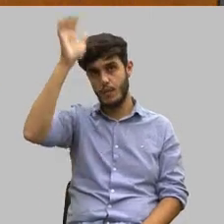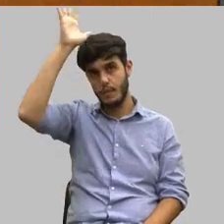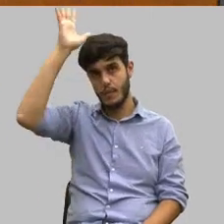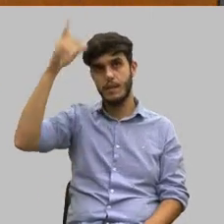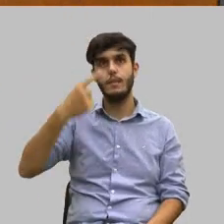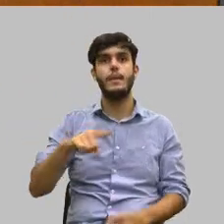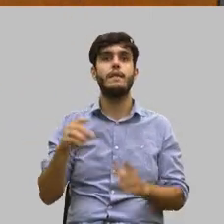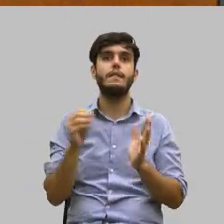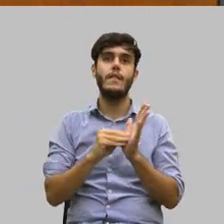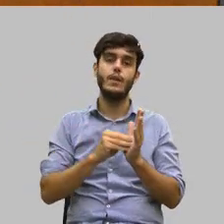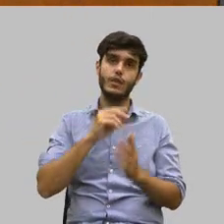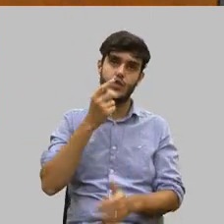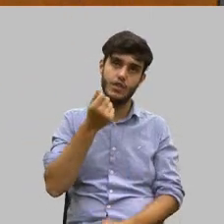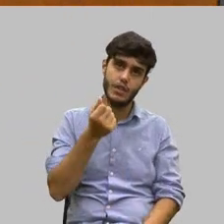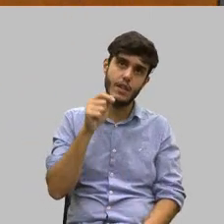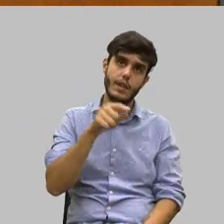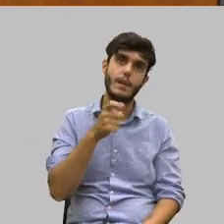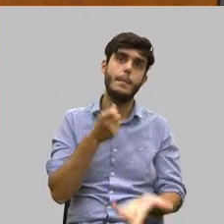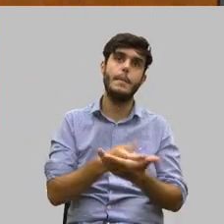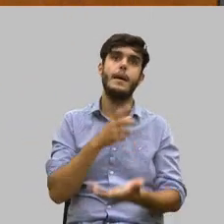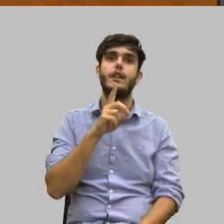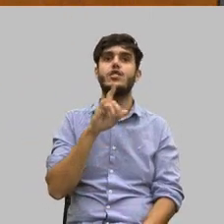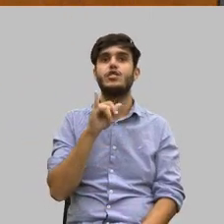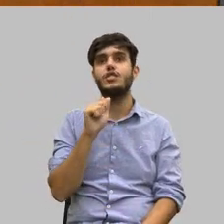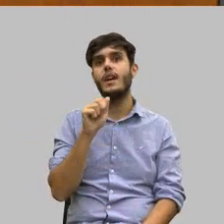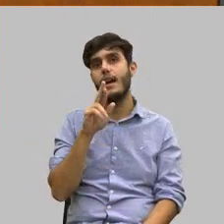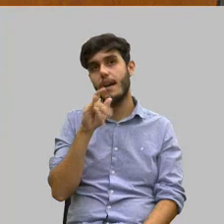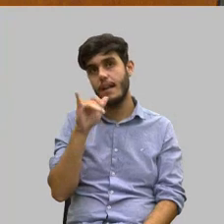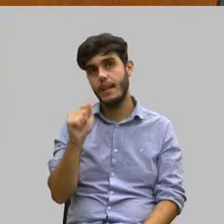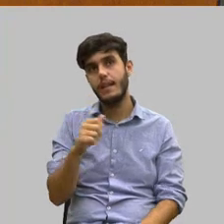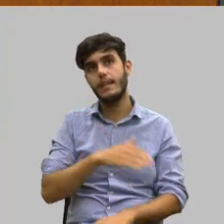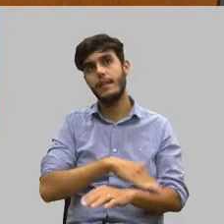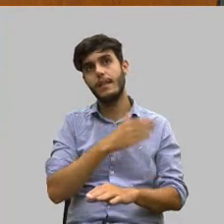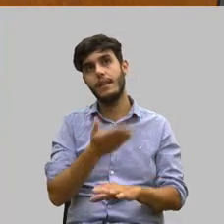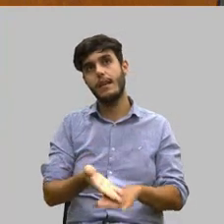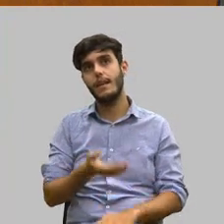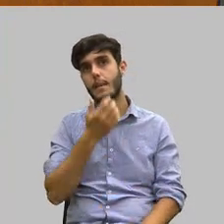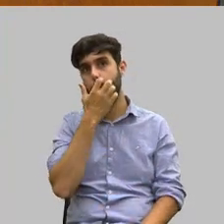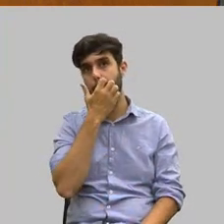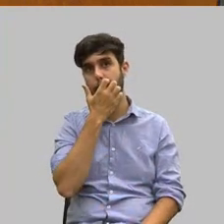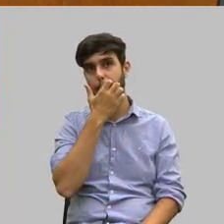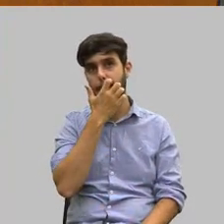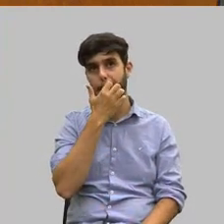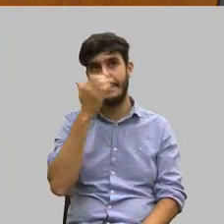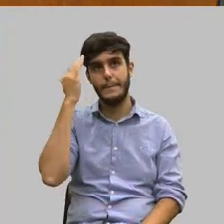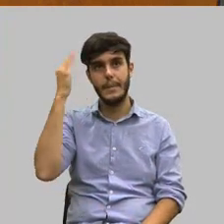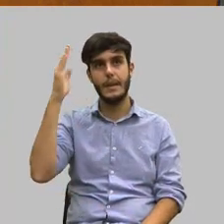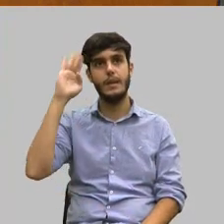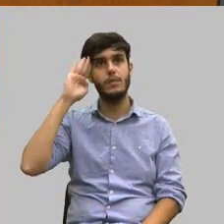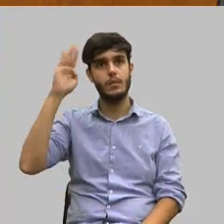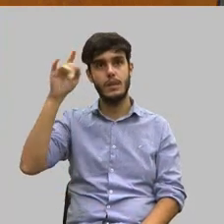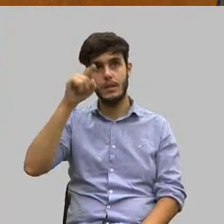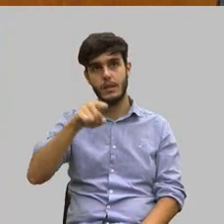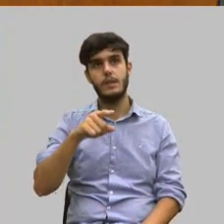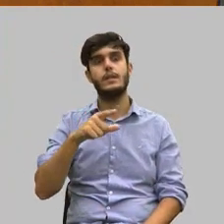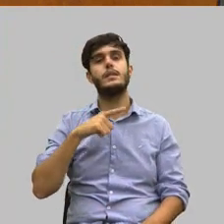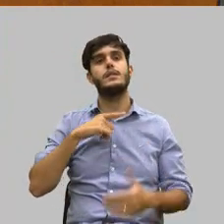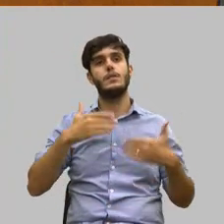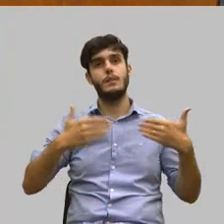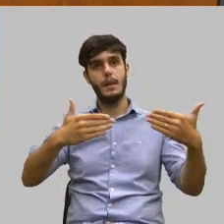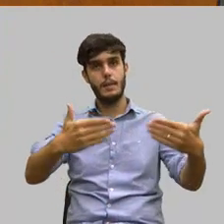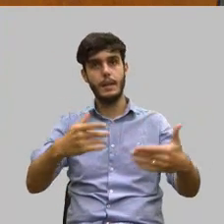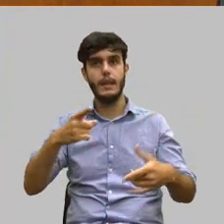o dinheiro para pagar as diárias integrais aqui para os militares Obrigado Comandante Obrigado aos parlamentares Presidente